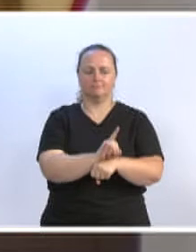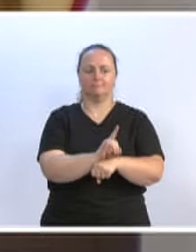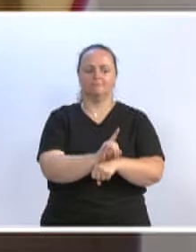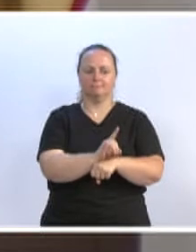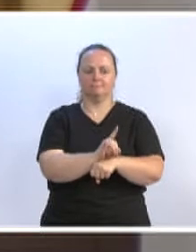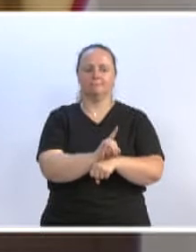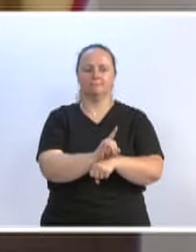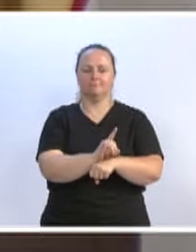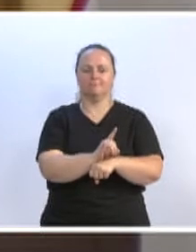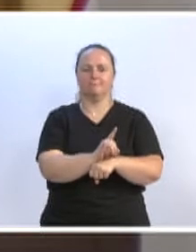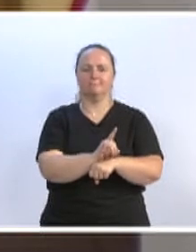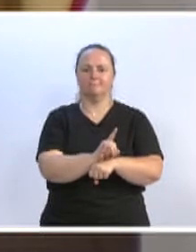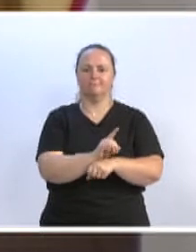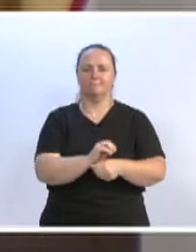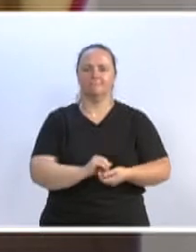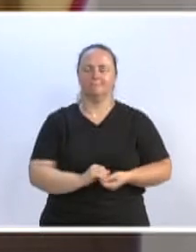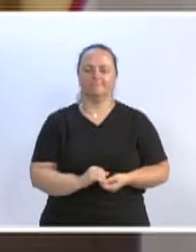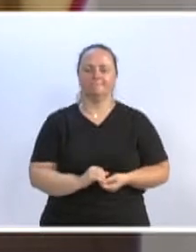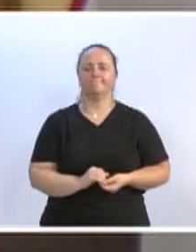Não cometerás adultério